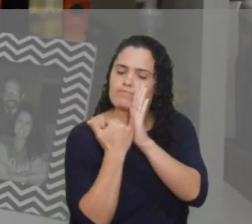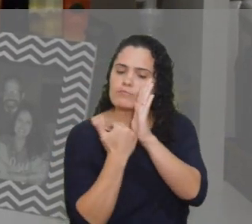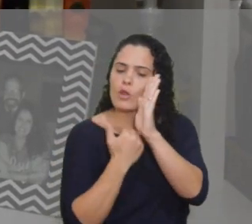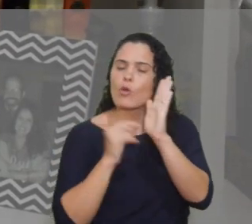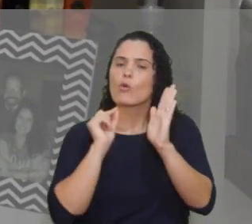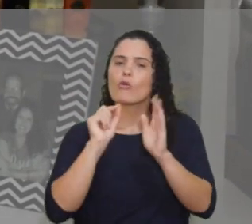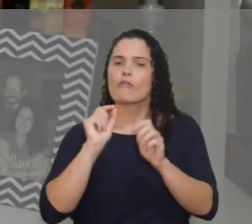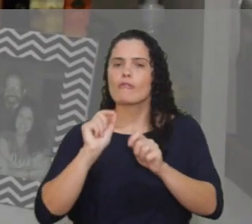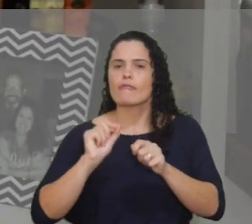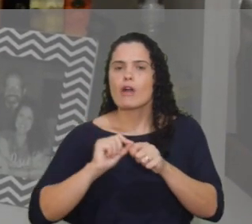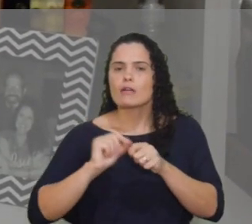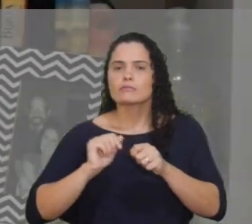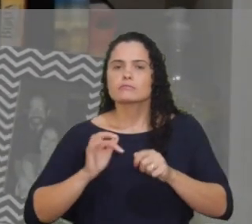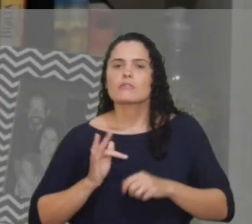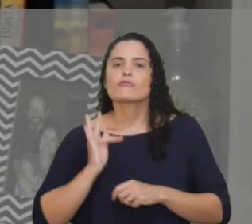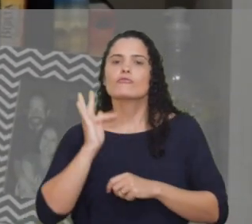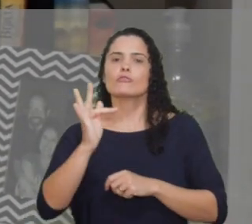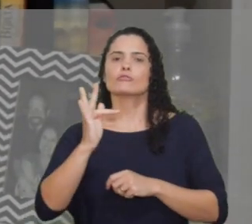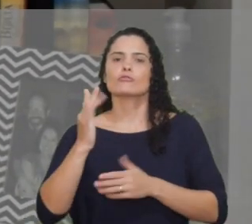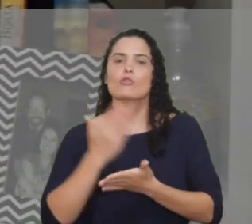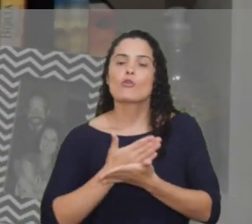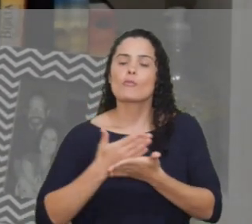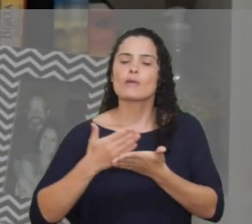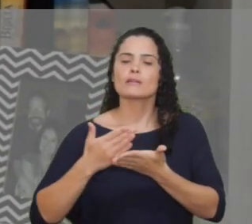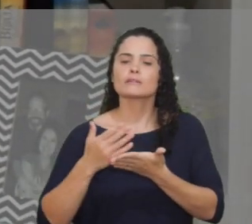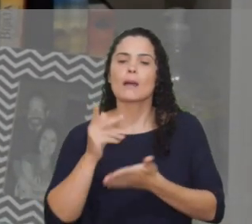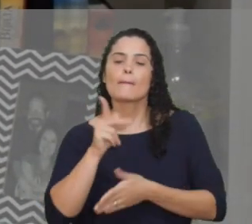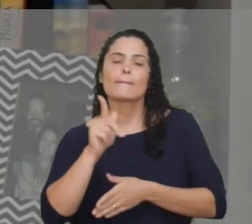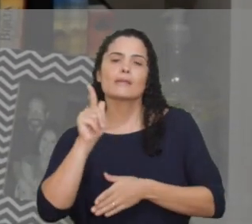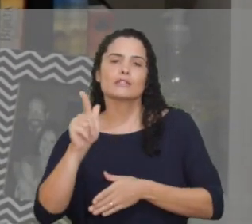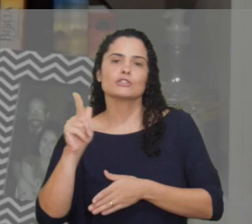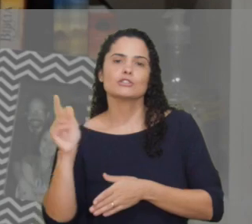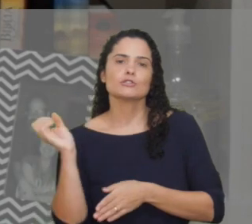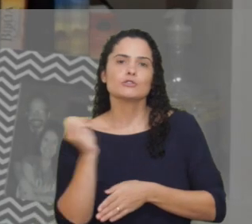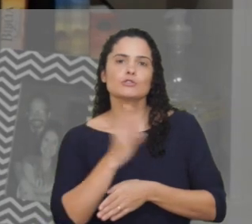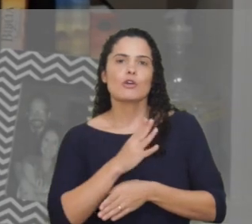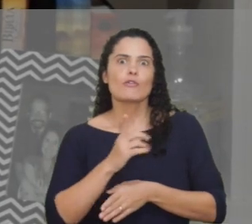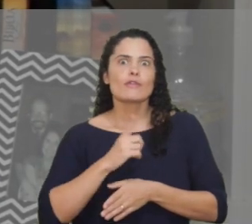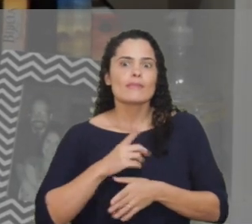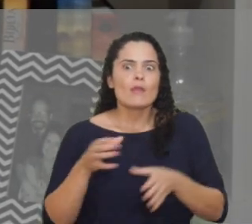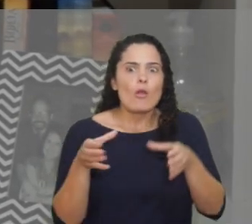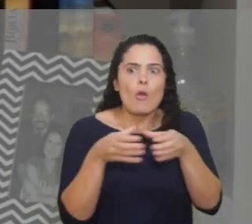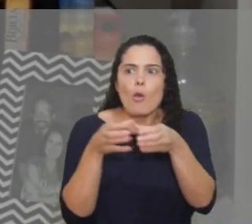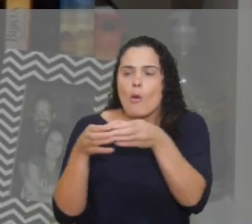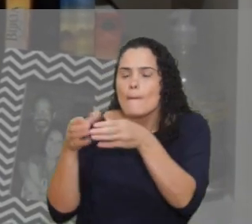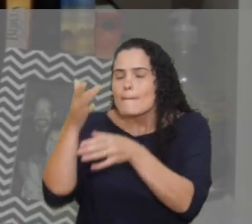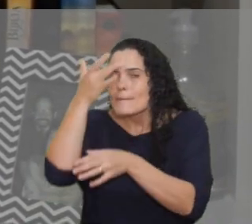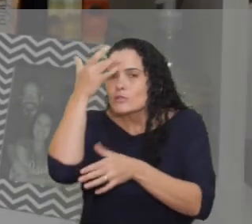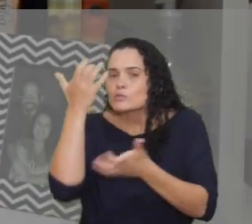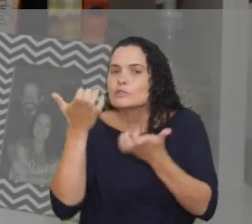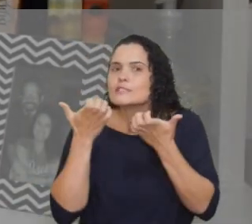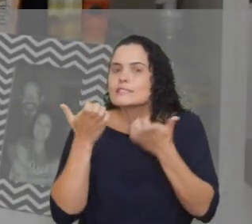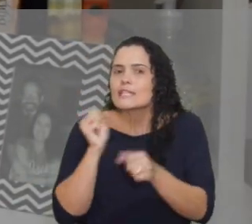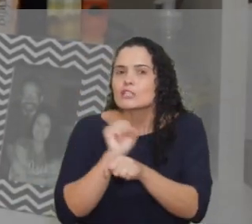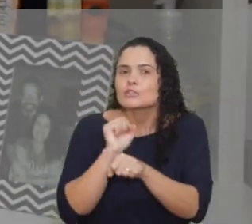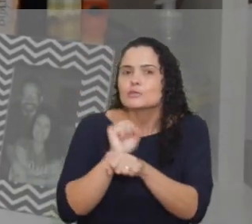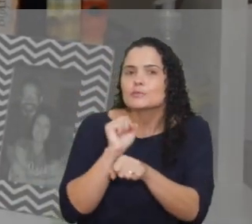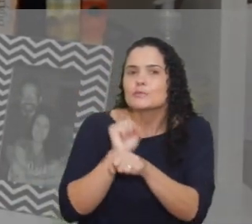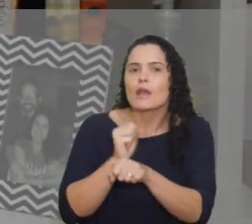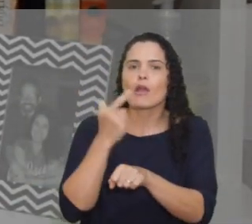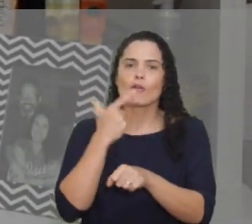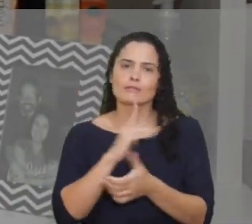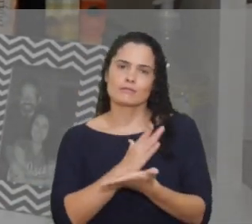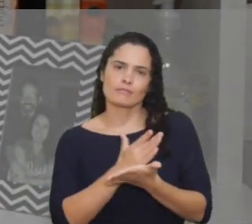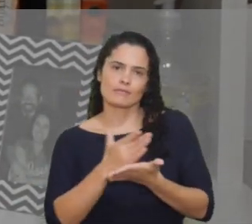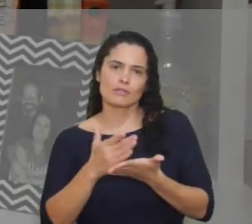começarmos novos grupos. Temos um bom número de irmãos que estão aguardando com expectativa este momento. Se você fez o